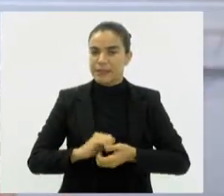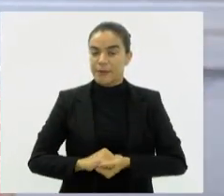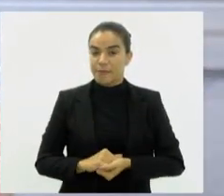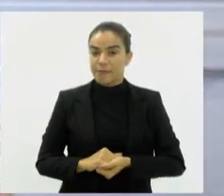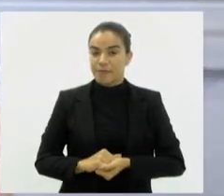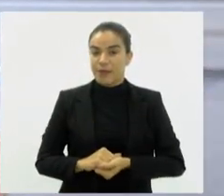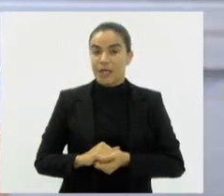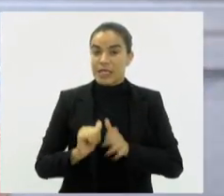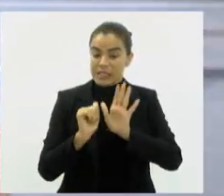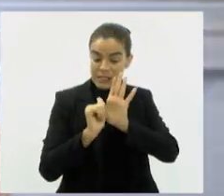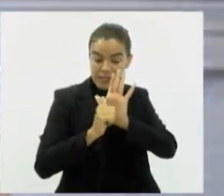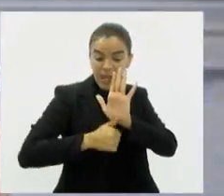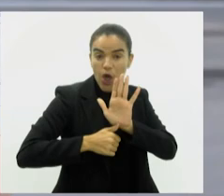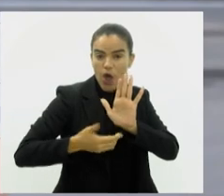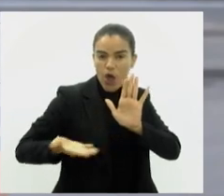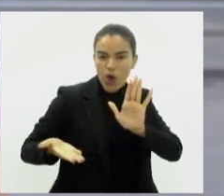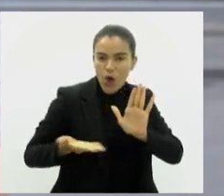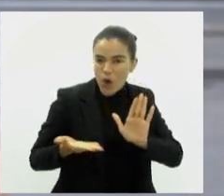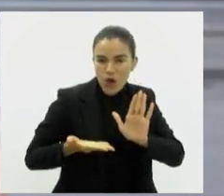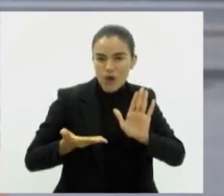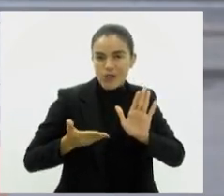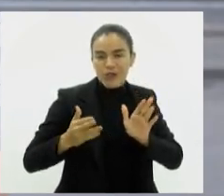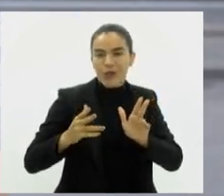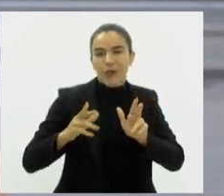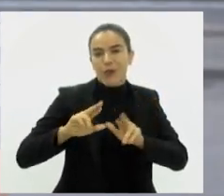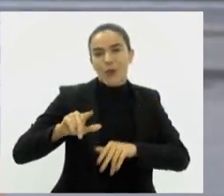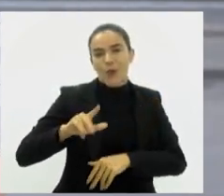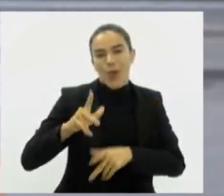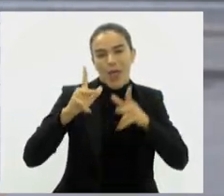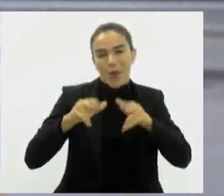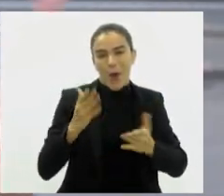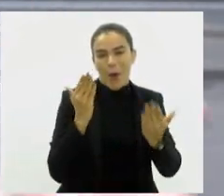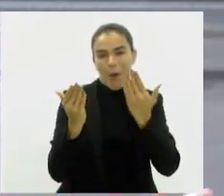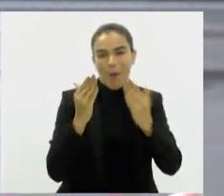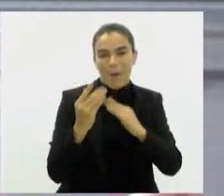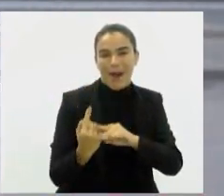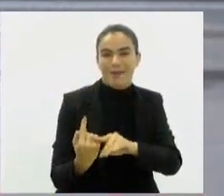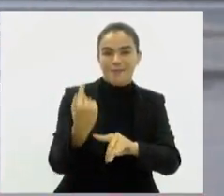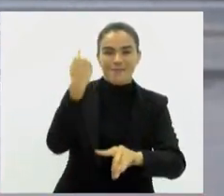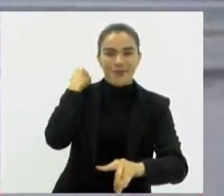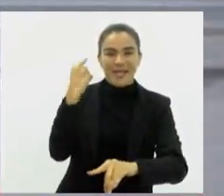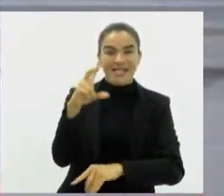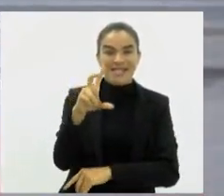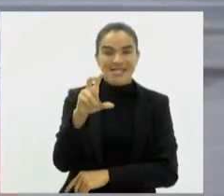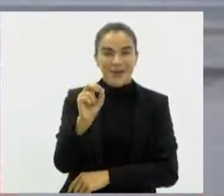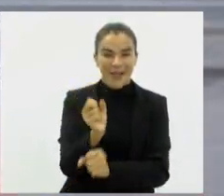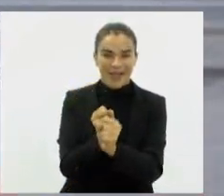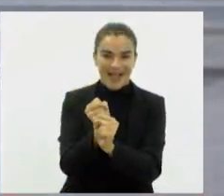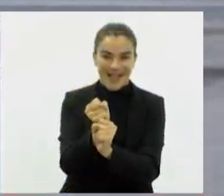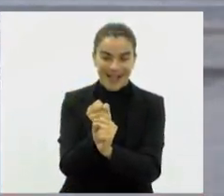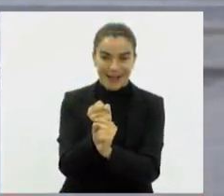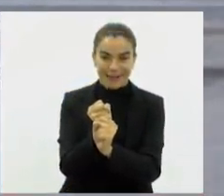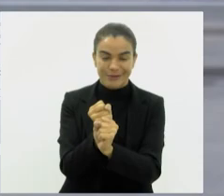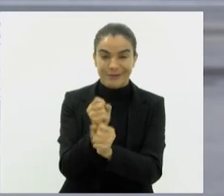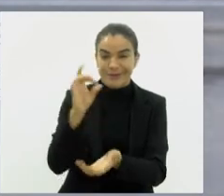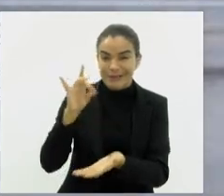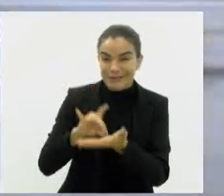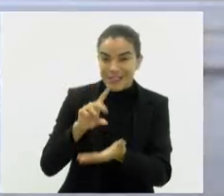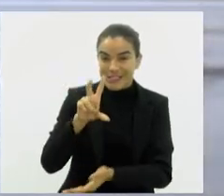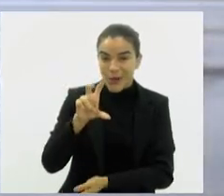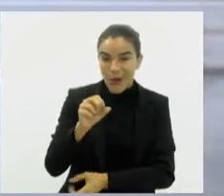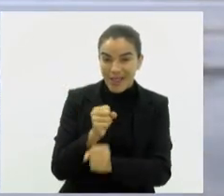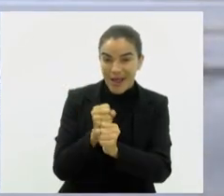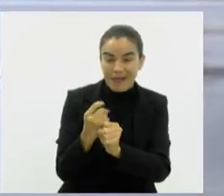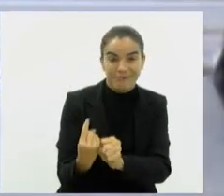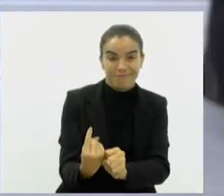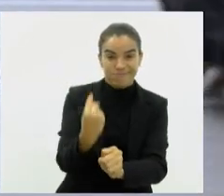ter síndrome de Down hoje não é igual ter síndrome de Down há 50 anos atrás. Na verdade, há 50 anos atrás